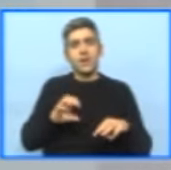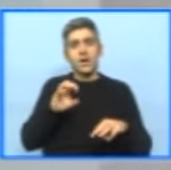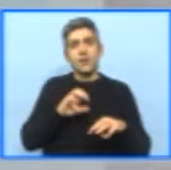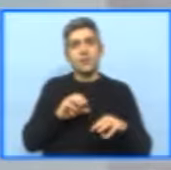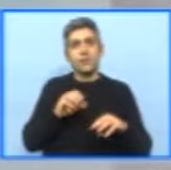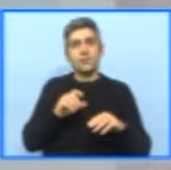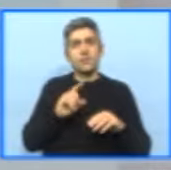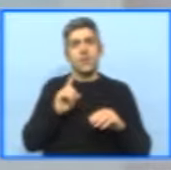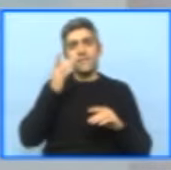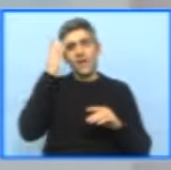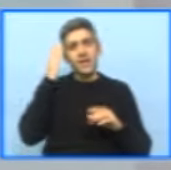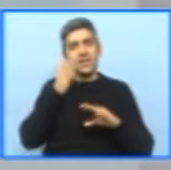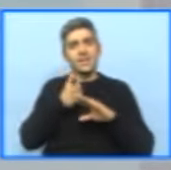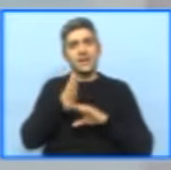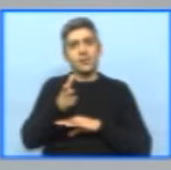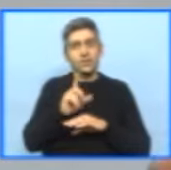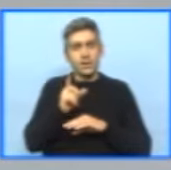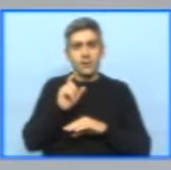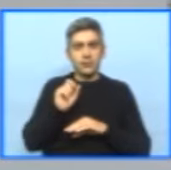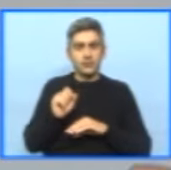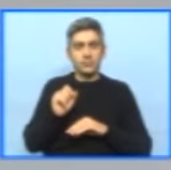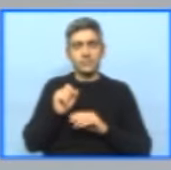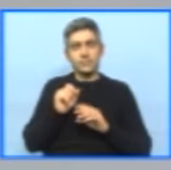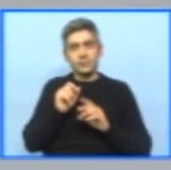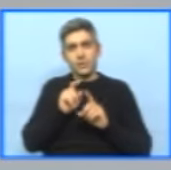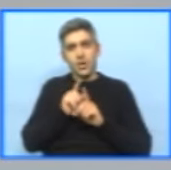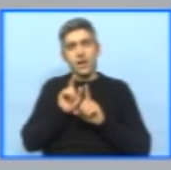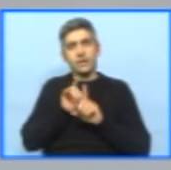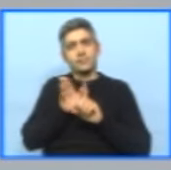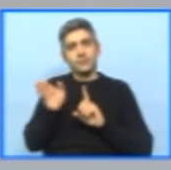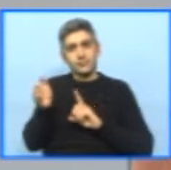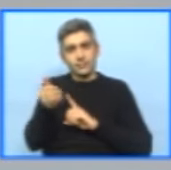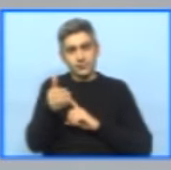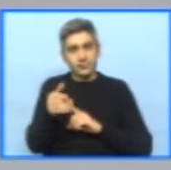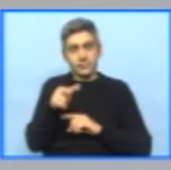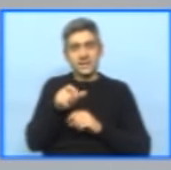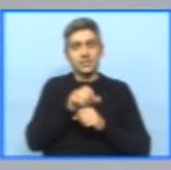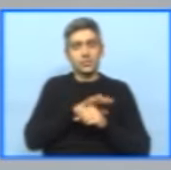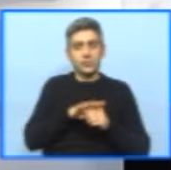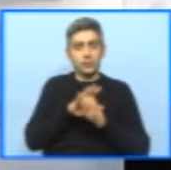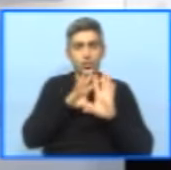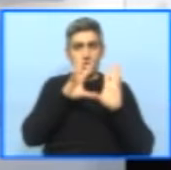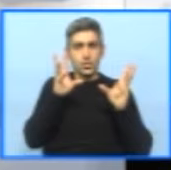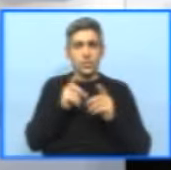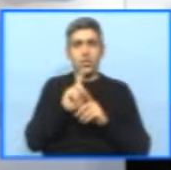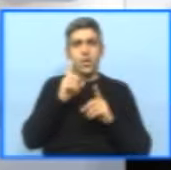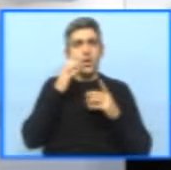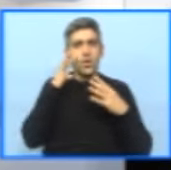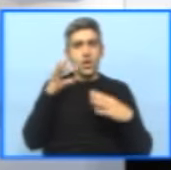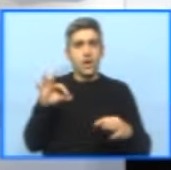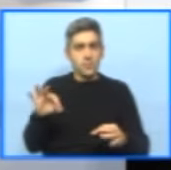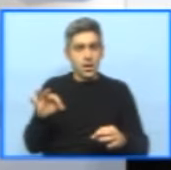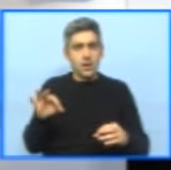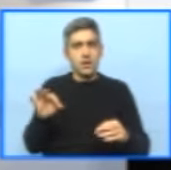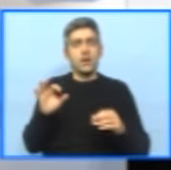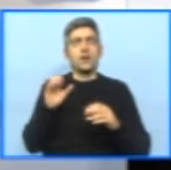linguagem imediata. E, na verdade, toda esta situação é uma situação fora de comum,